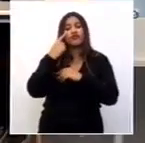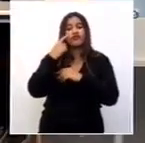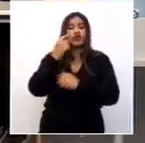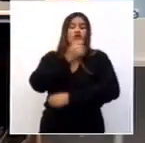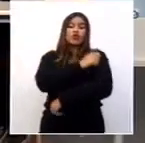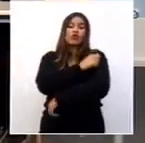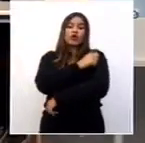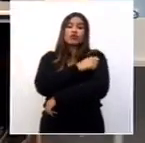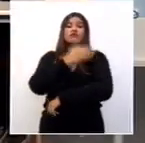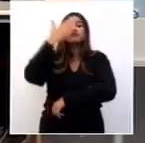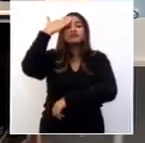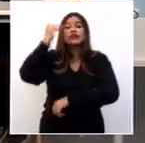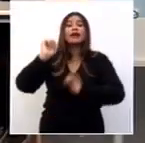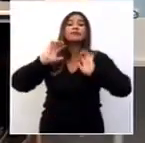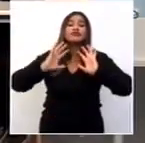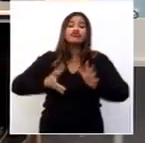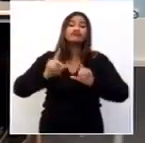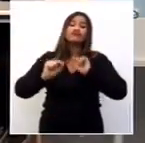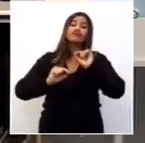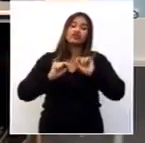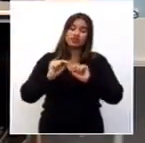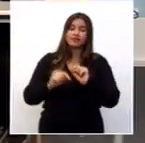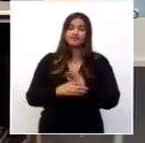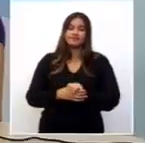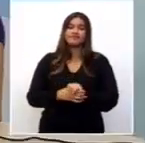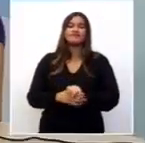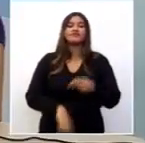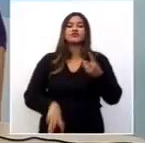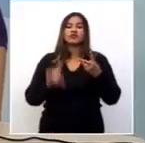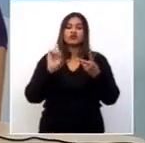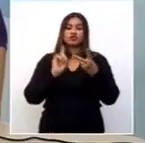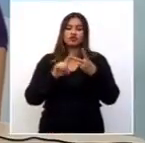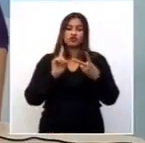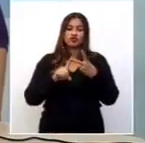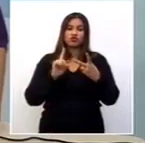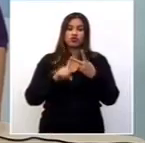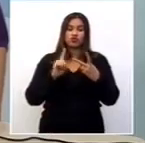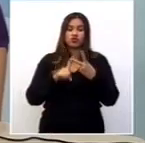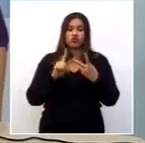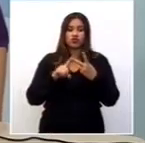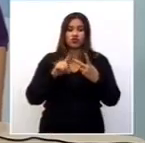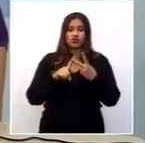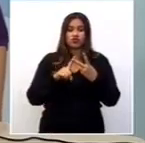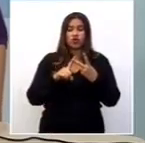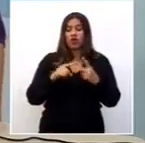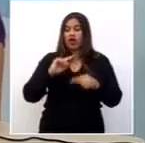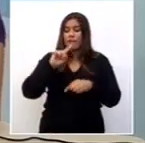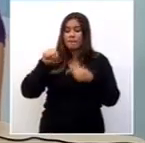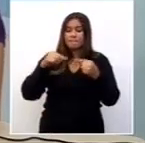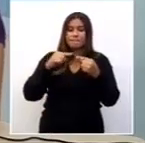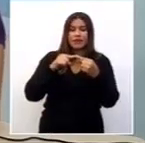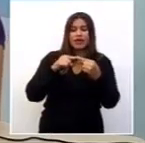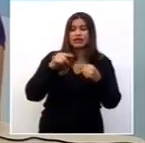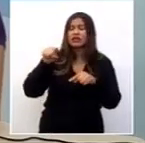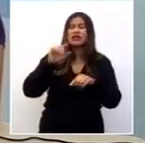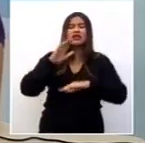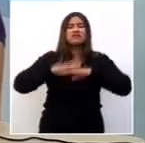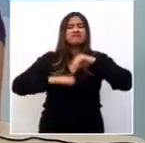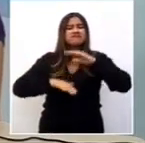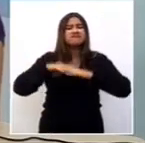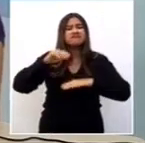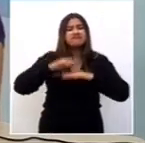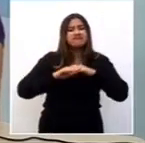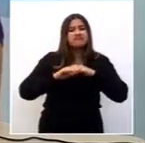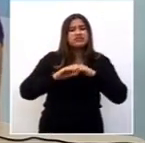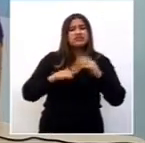desses estudantes. Depois, é conceituar o que se pretende alcançar, quais as habilidades, quais